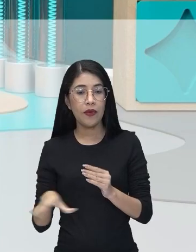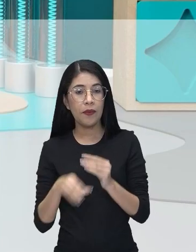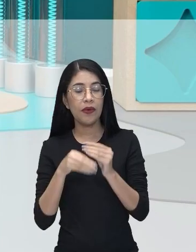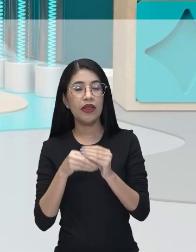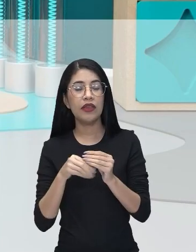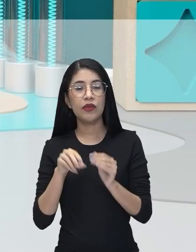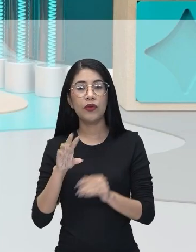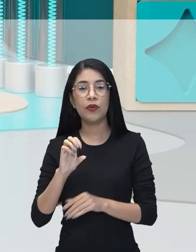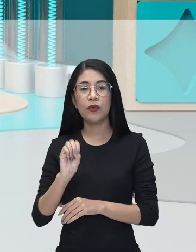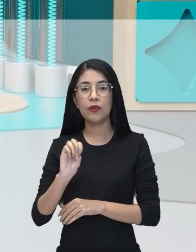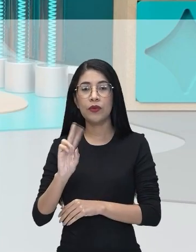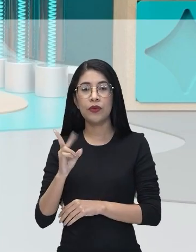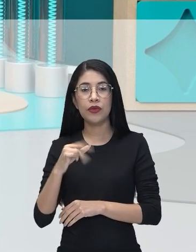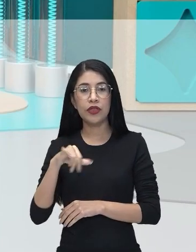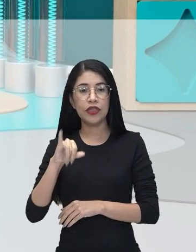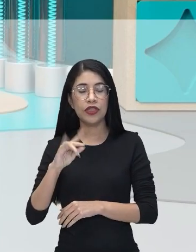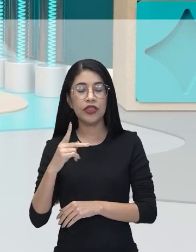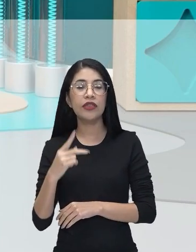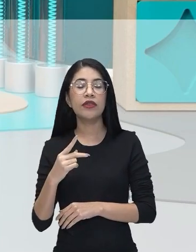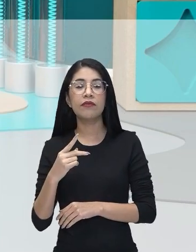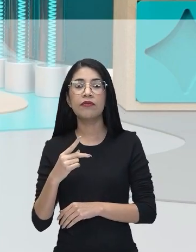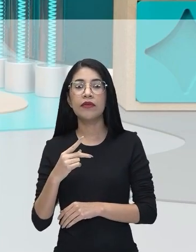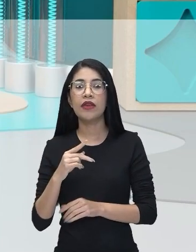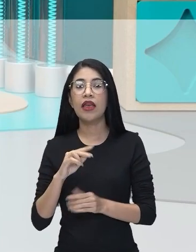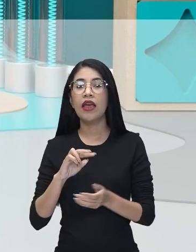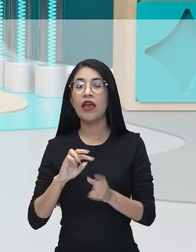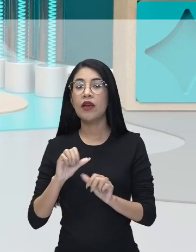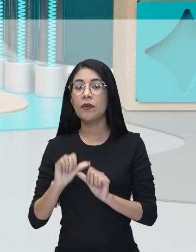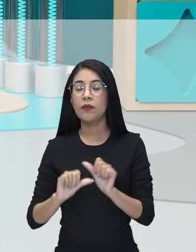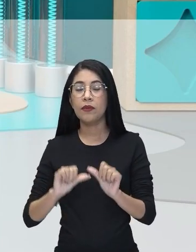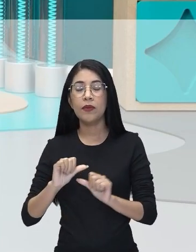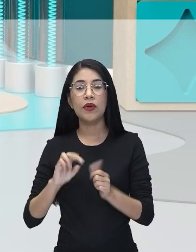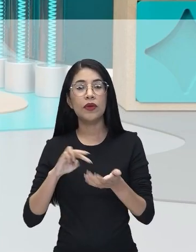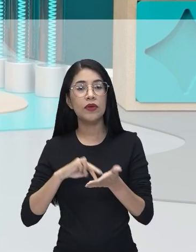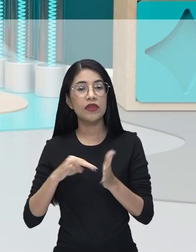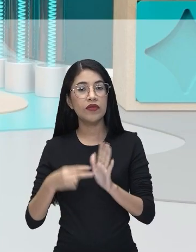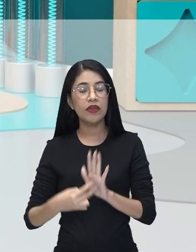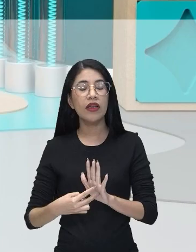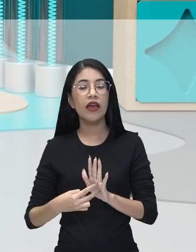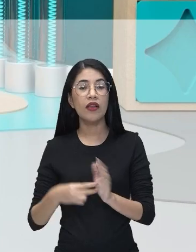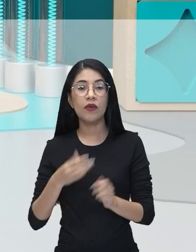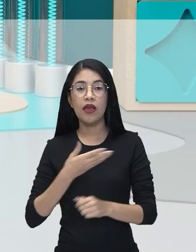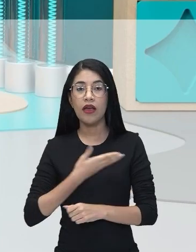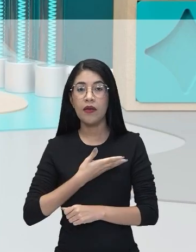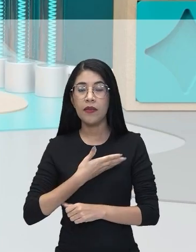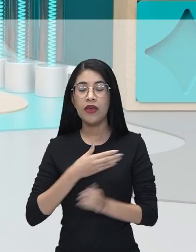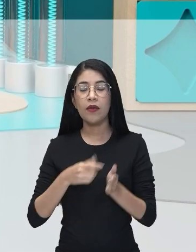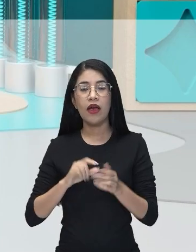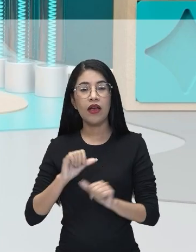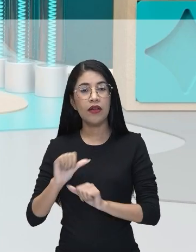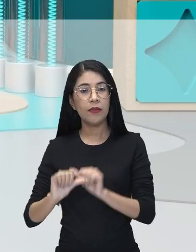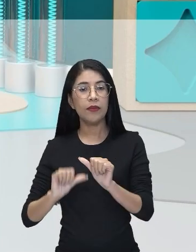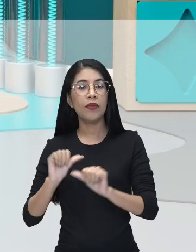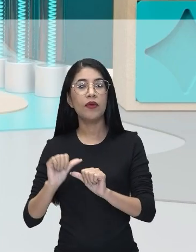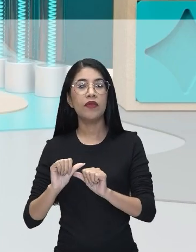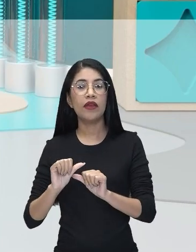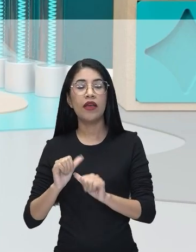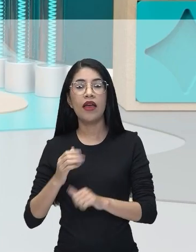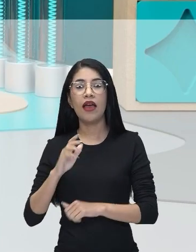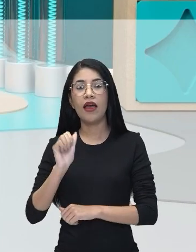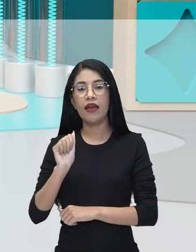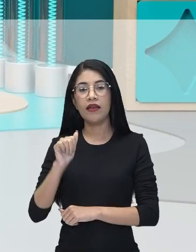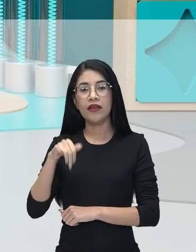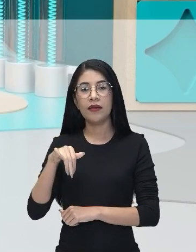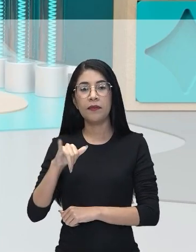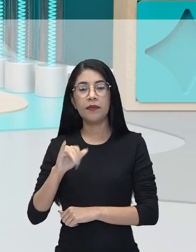o ship, ela deixa de ser só amigo ou amiga e vira amizade.